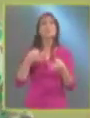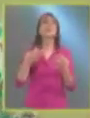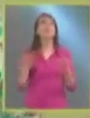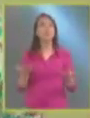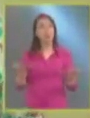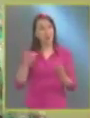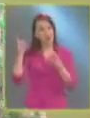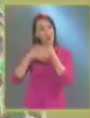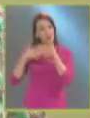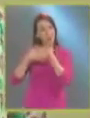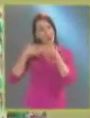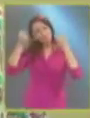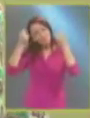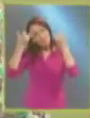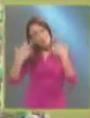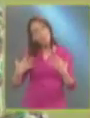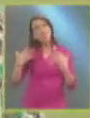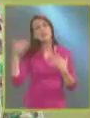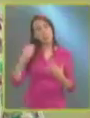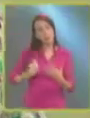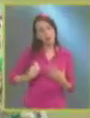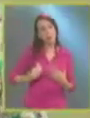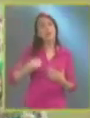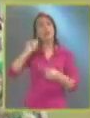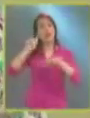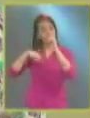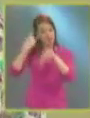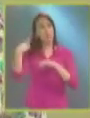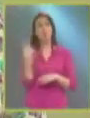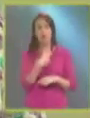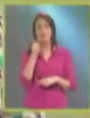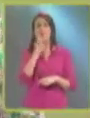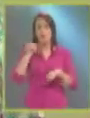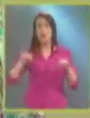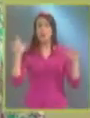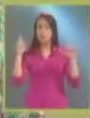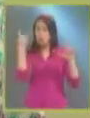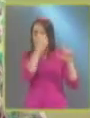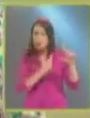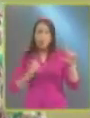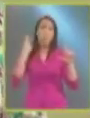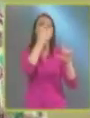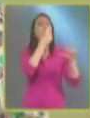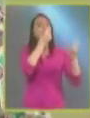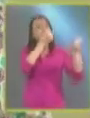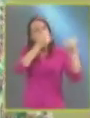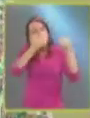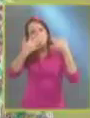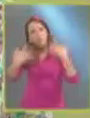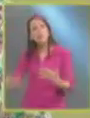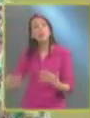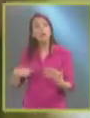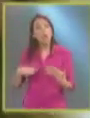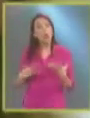a participação da Aline, que foi curtinha, depois nós vamos fazer um programa só sobre isso. Aliás, acho que dá uma série de programas. Eu não sabia que a